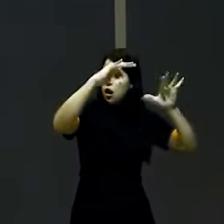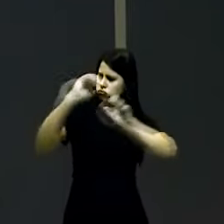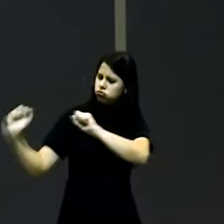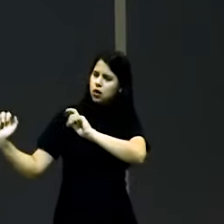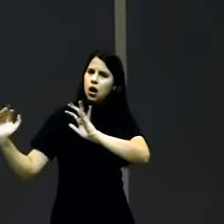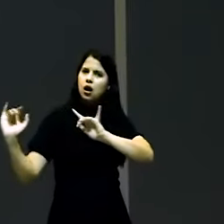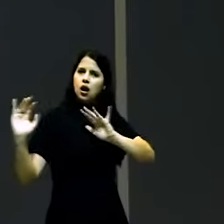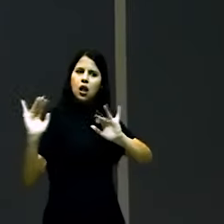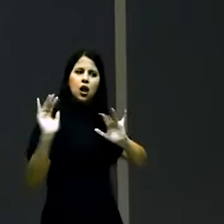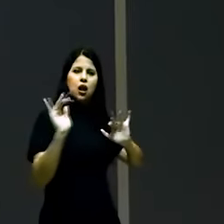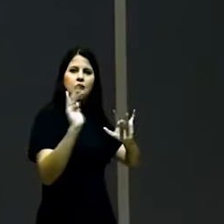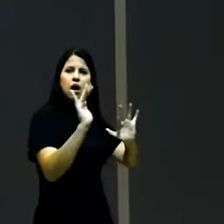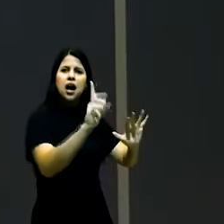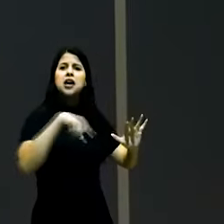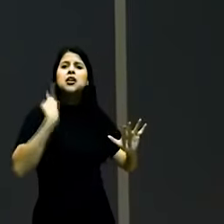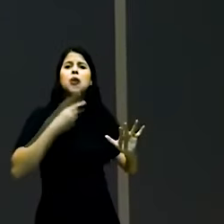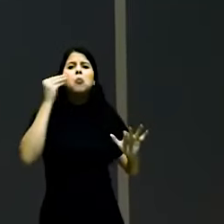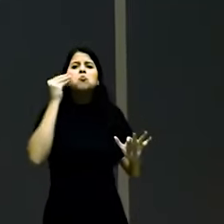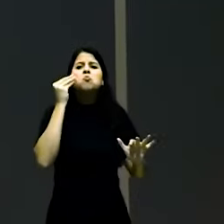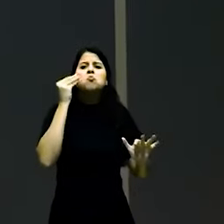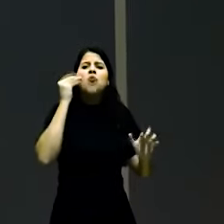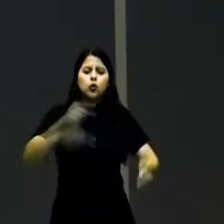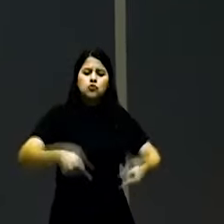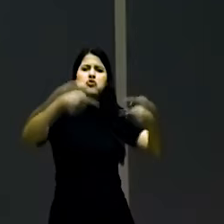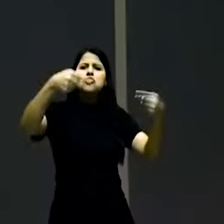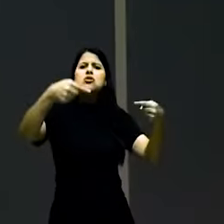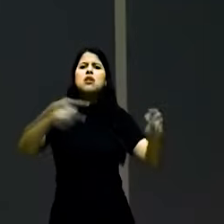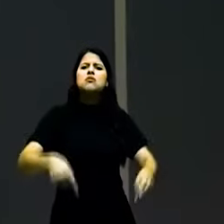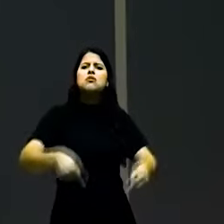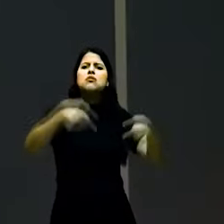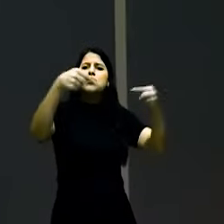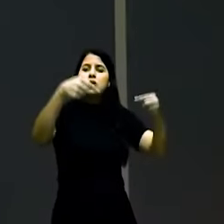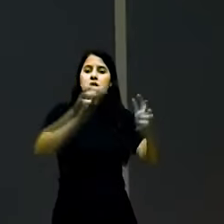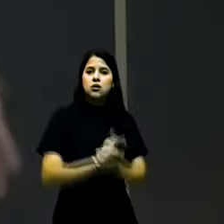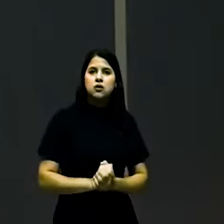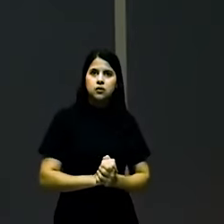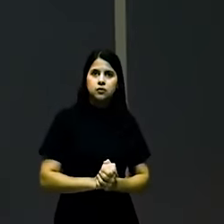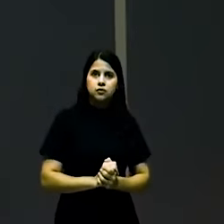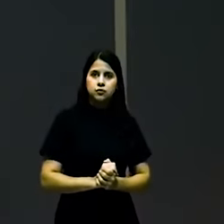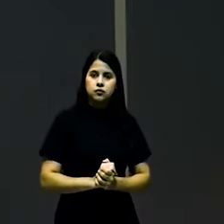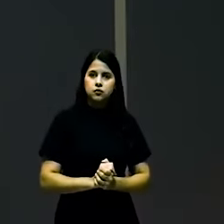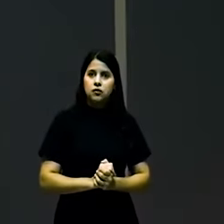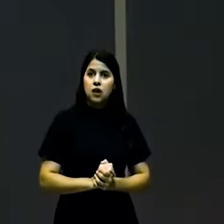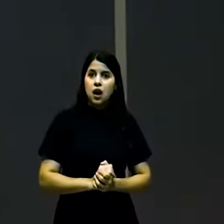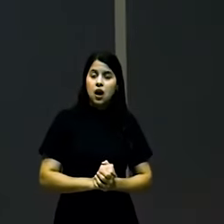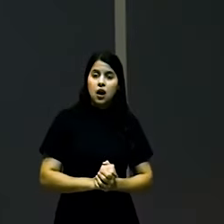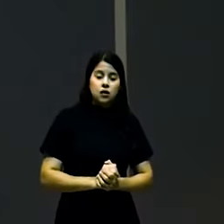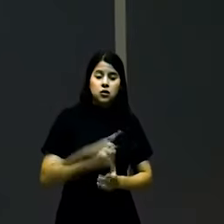E nós vamos fazer ali uma disputa. Um altar, o Deus que responder com